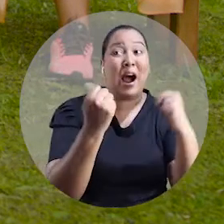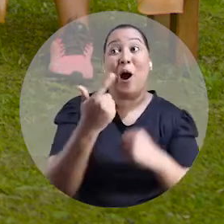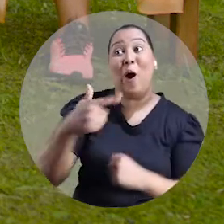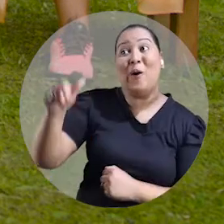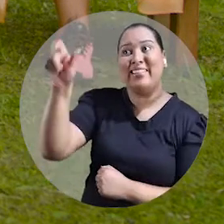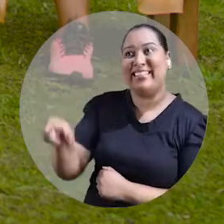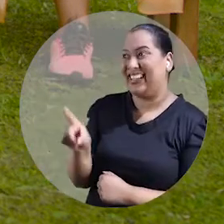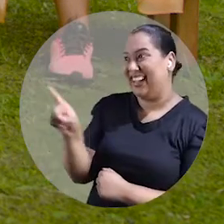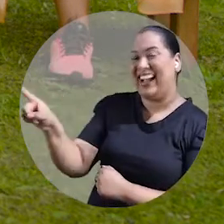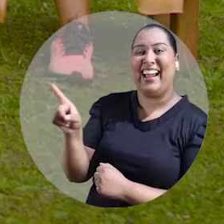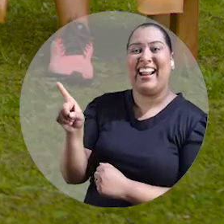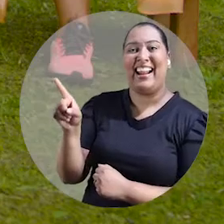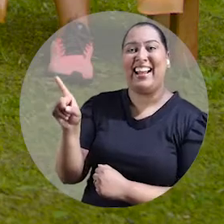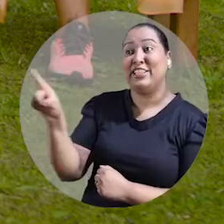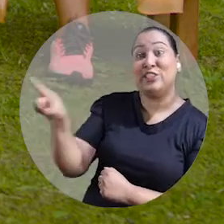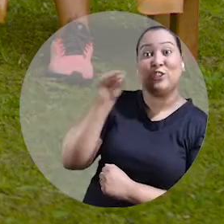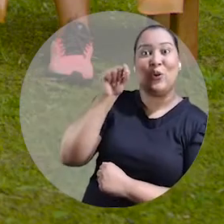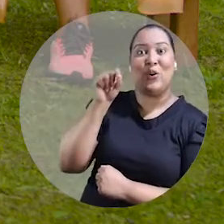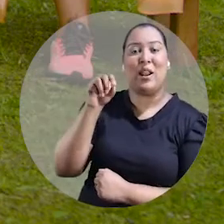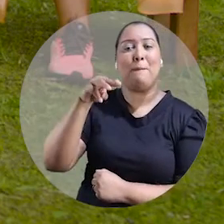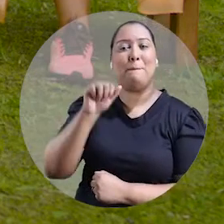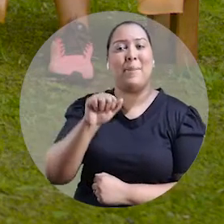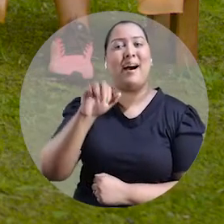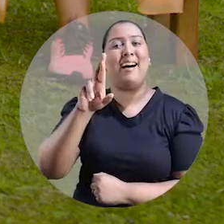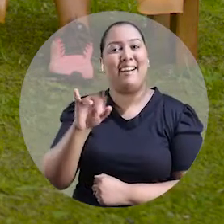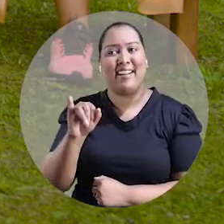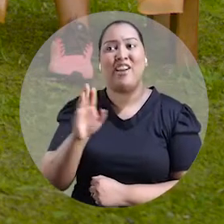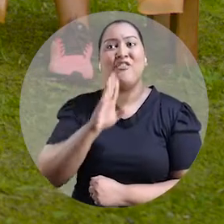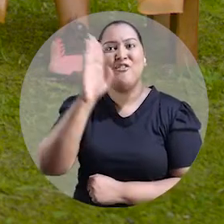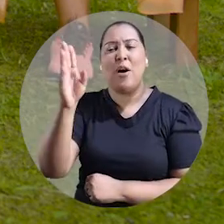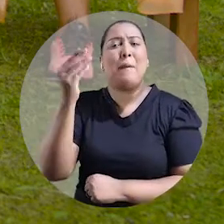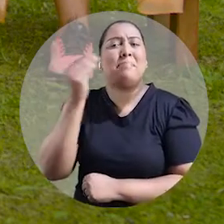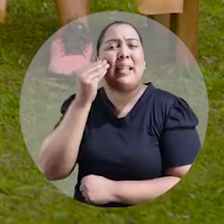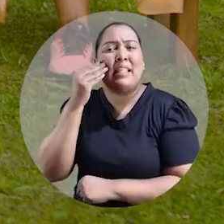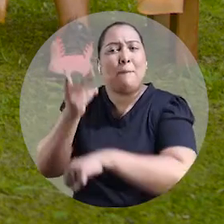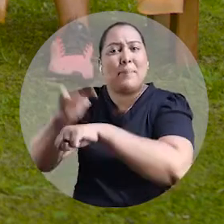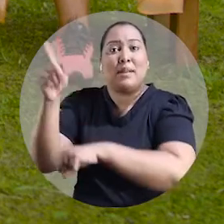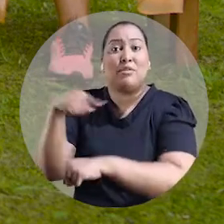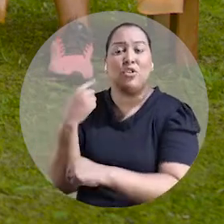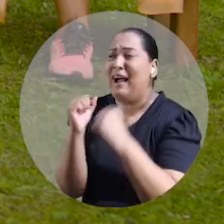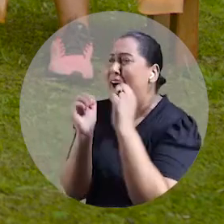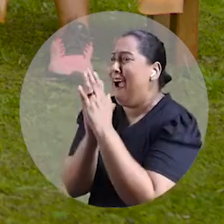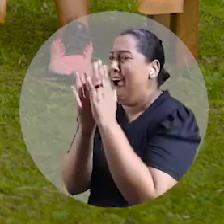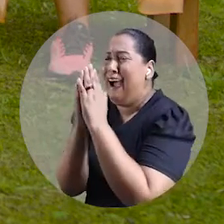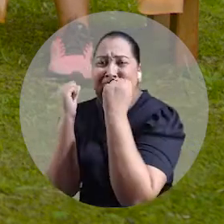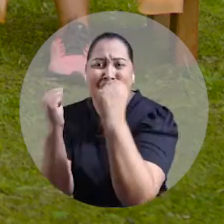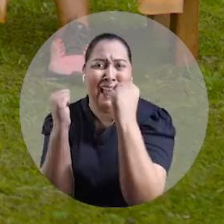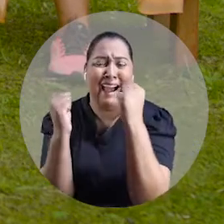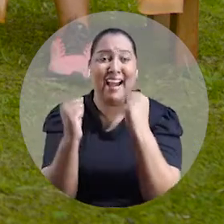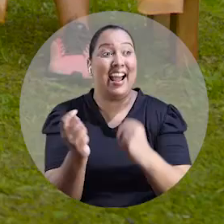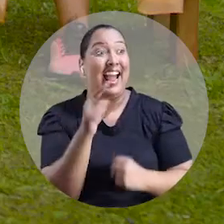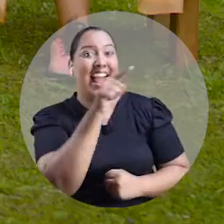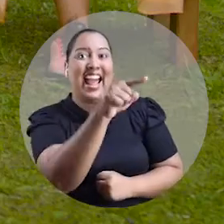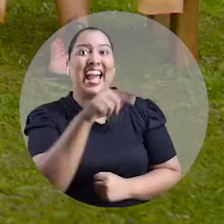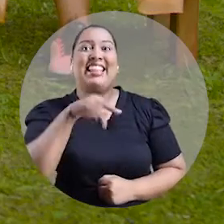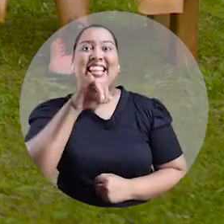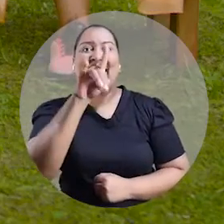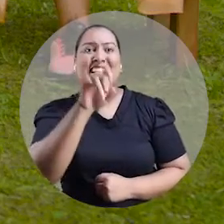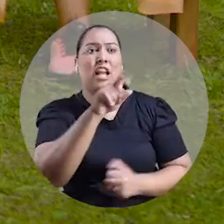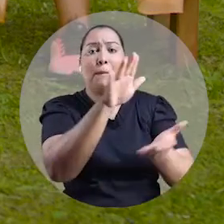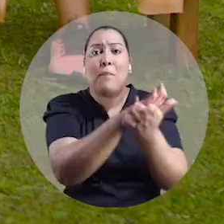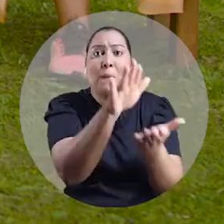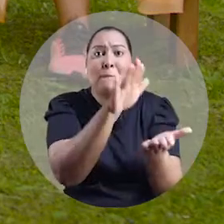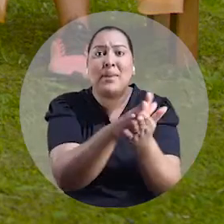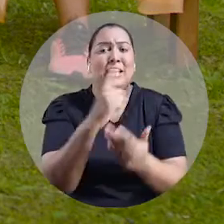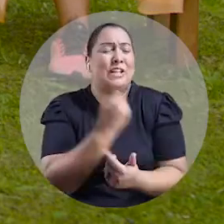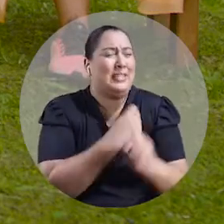outra foi indicada, a Marigema foi indicada para um outro prêmio, a gente torce. Quando a outra Marigema publica, tipo a Neide, a